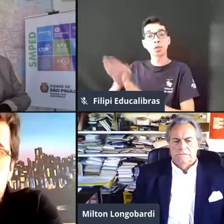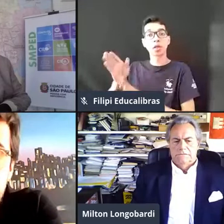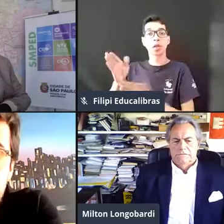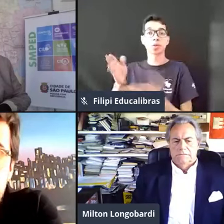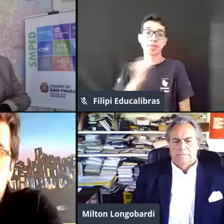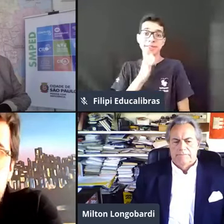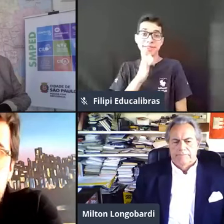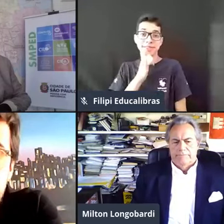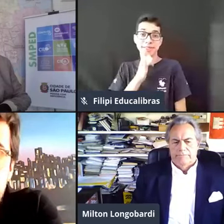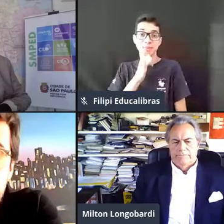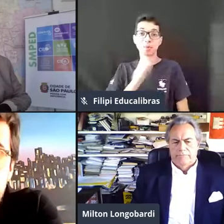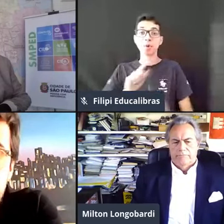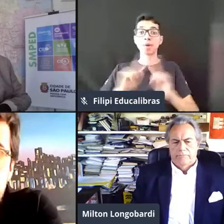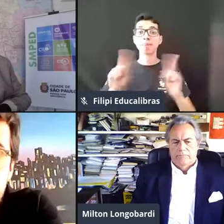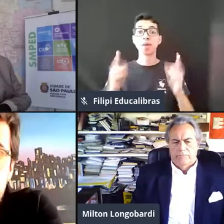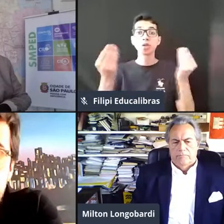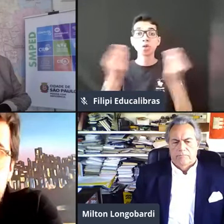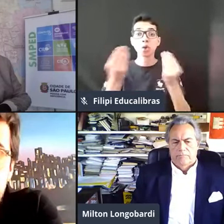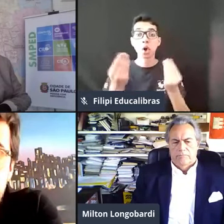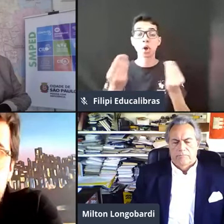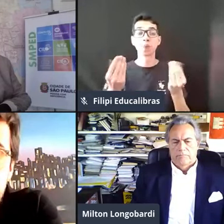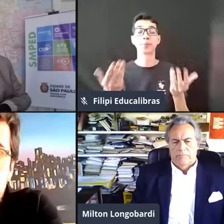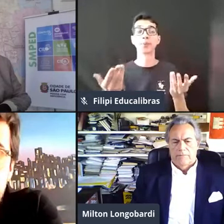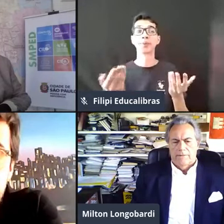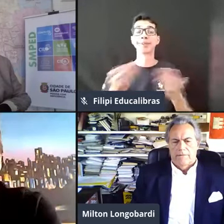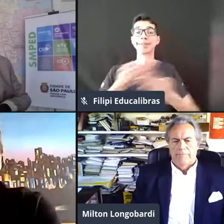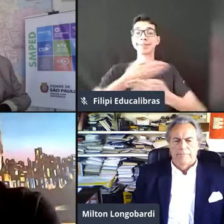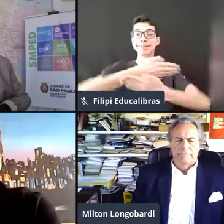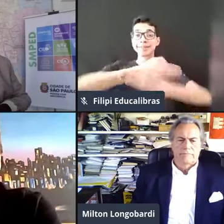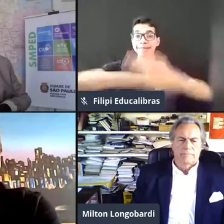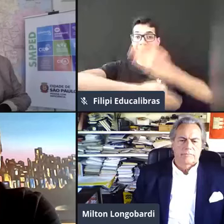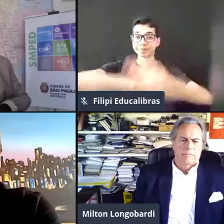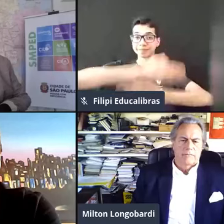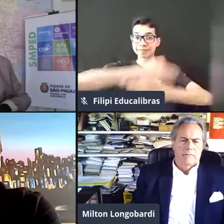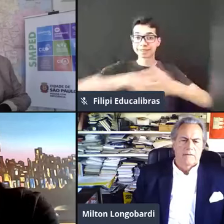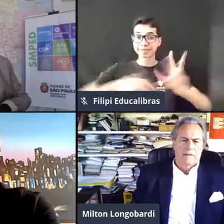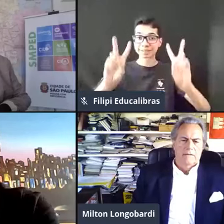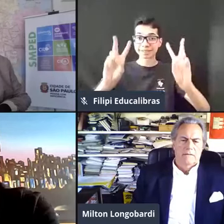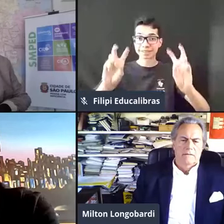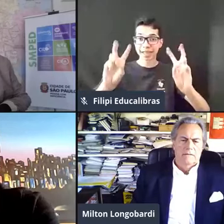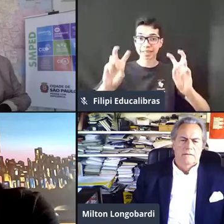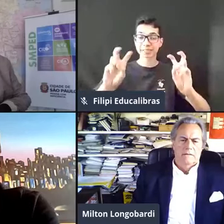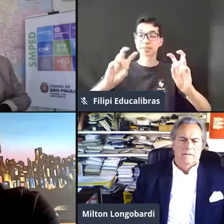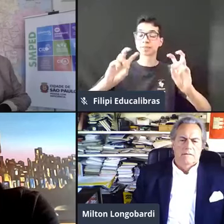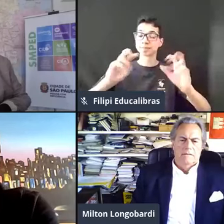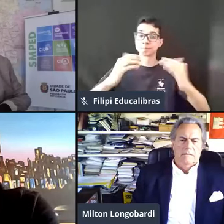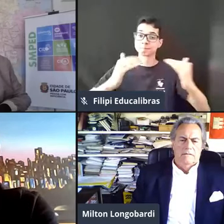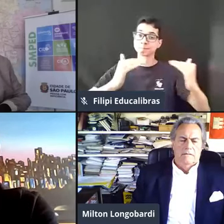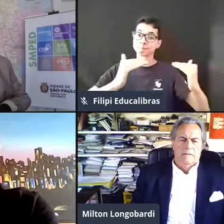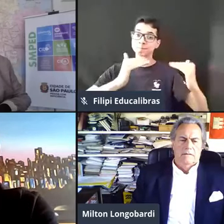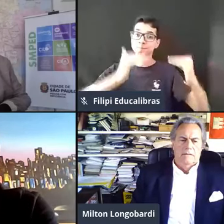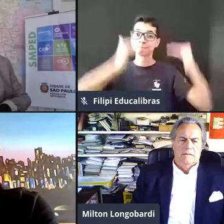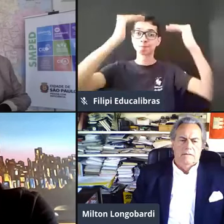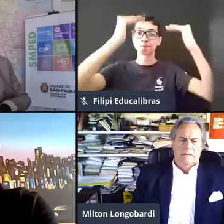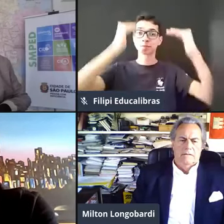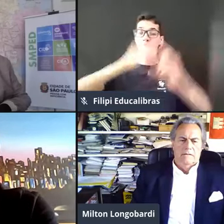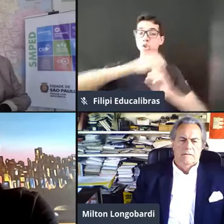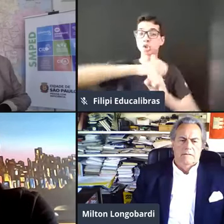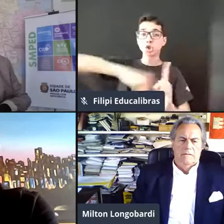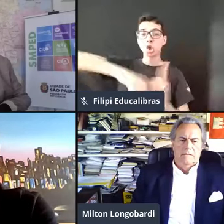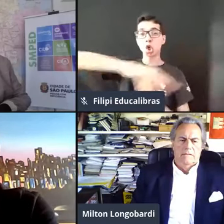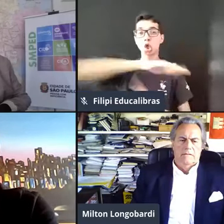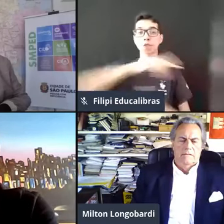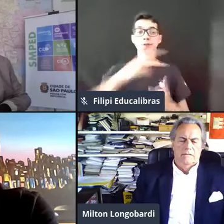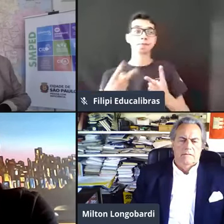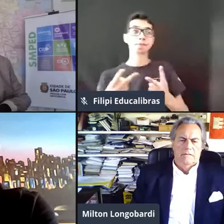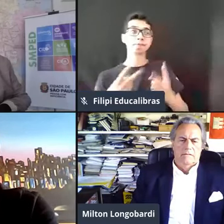do ambiente público? Acho que tem várias questões, mas uma que eu gosto de citar é que